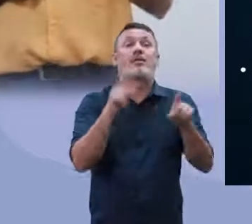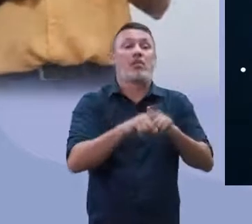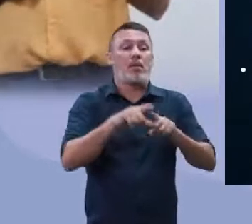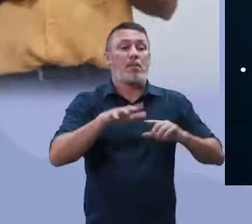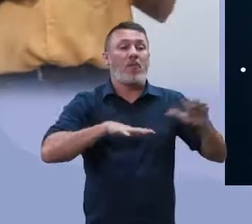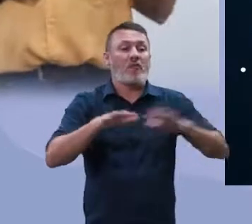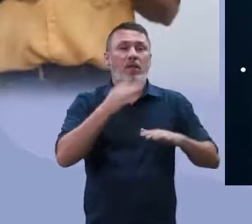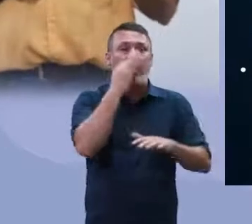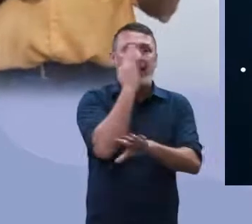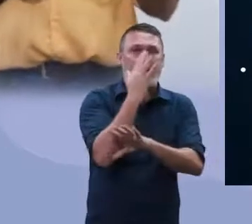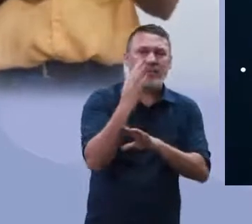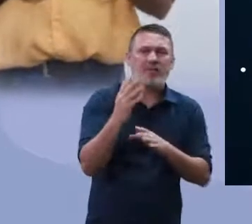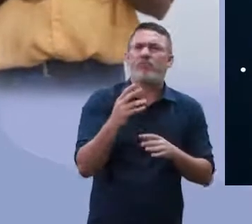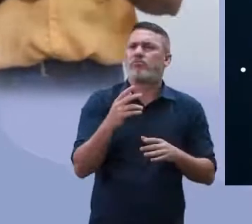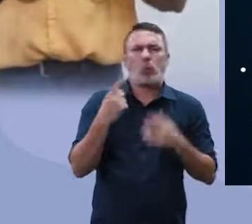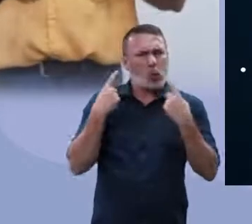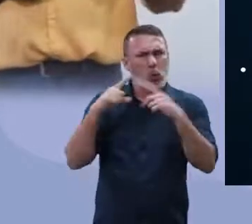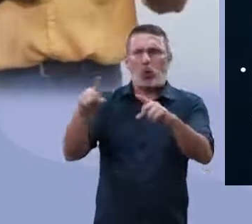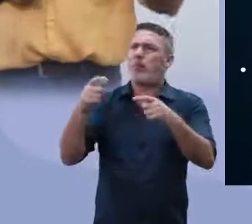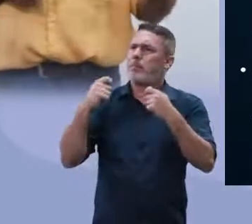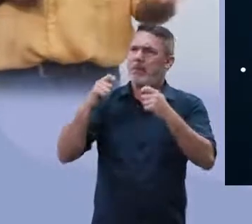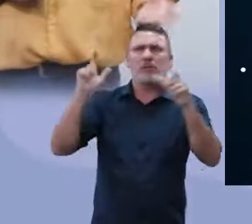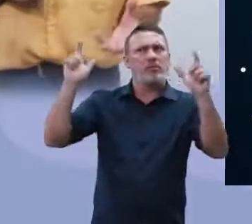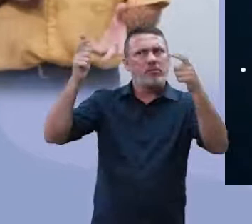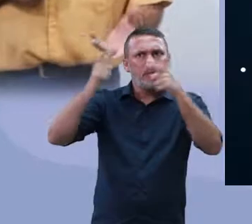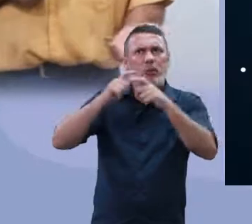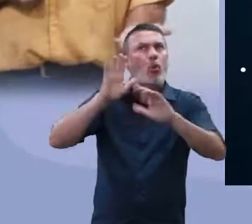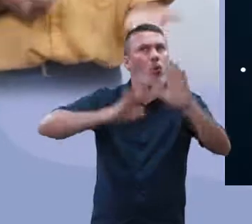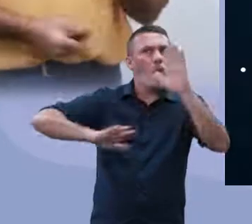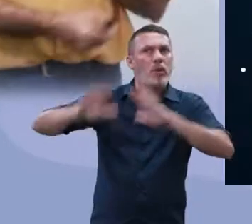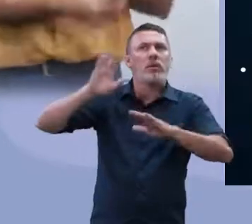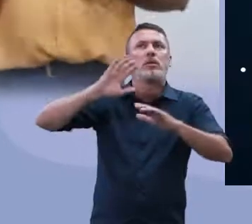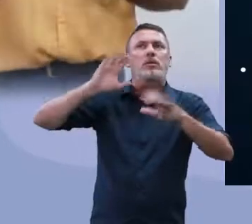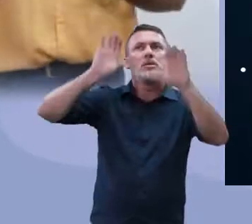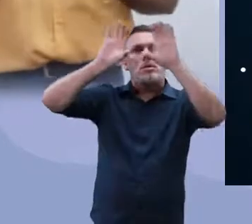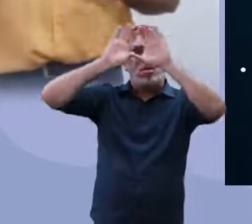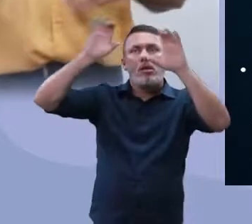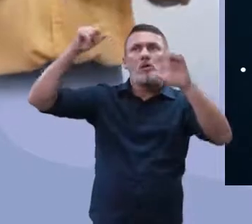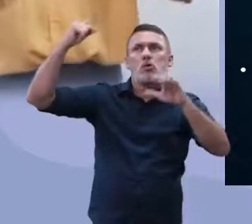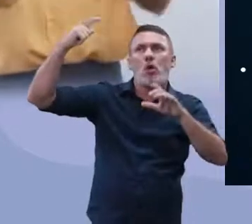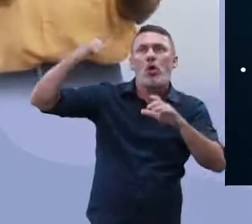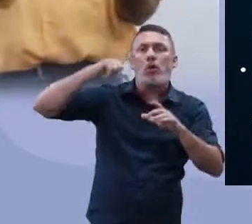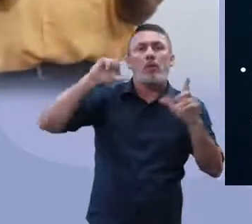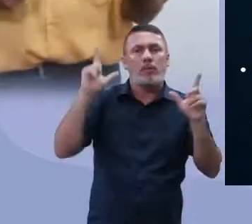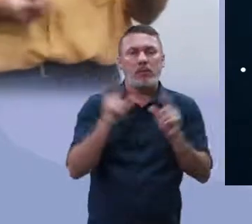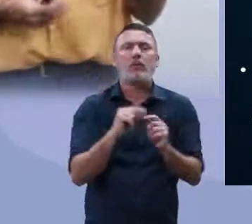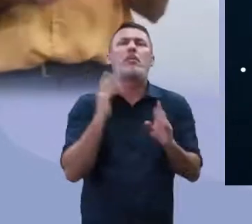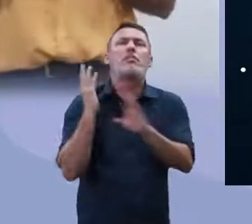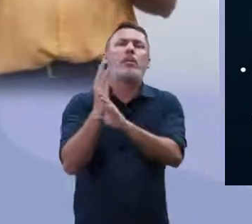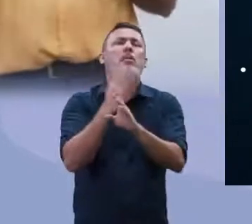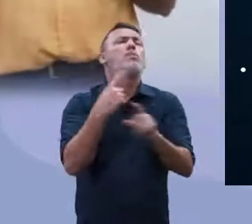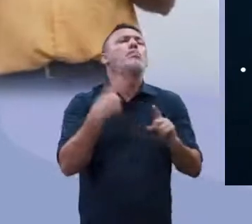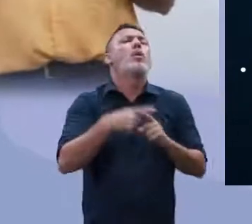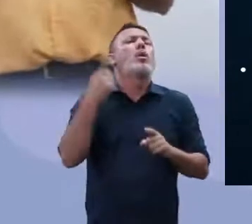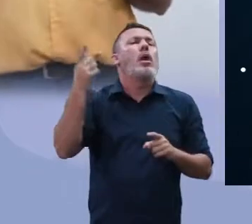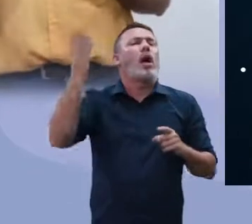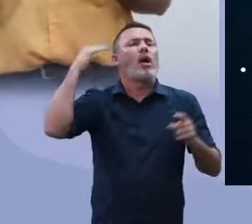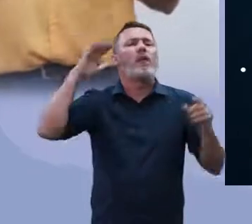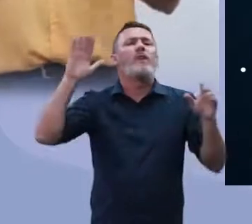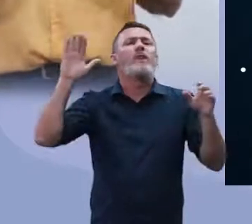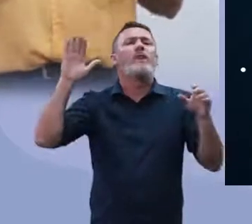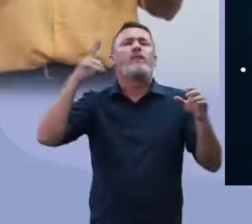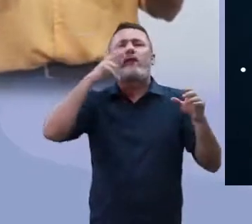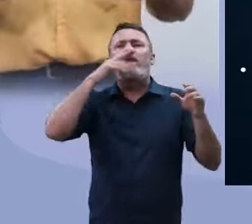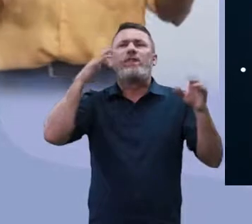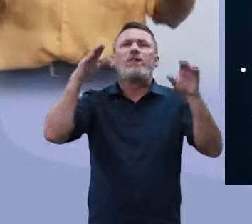ambientalista a bater de frente contra essa questão do buraco na camada de ozônio. Para poder descobrir a sua causa e tentar